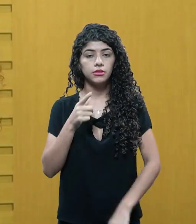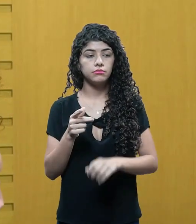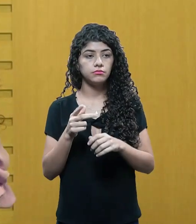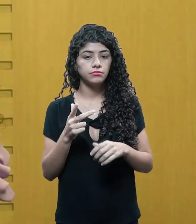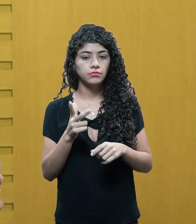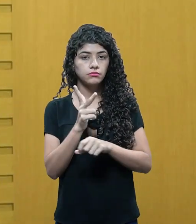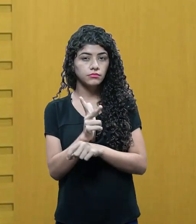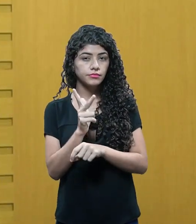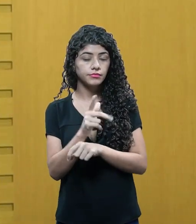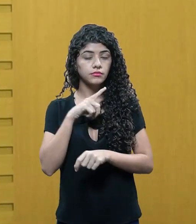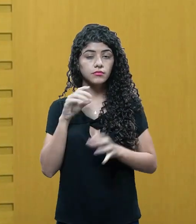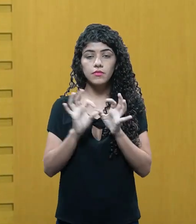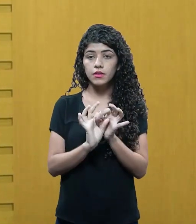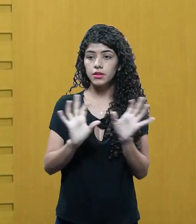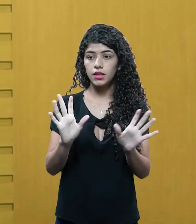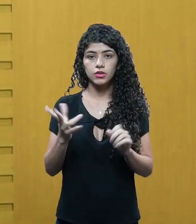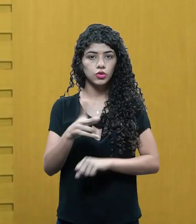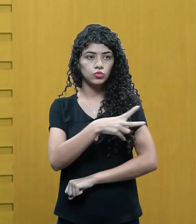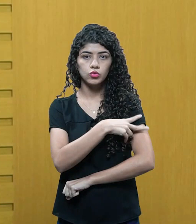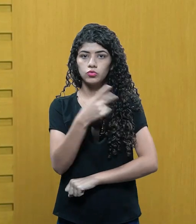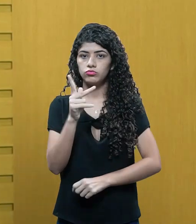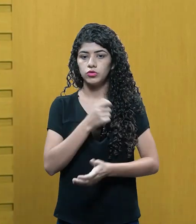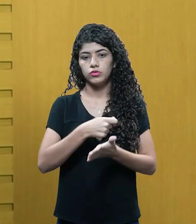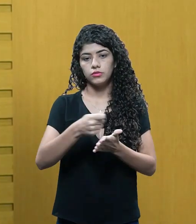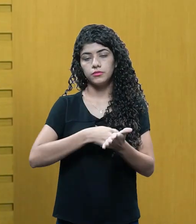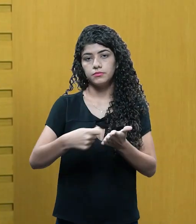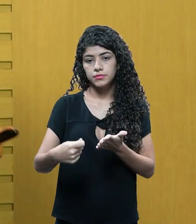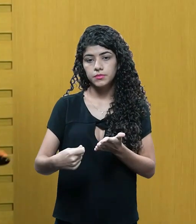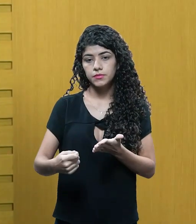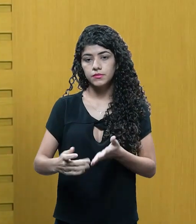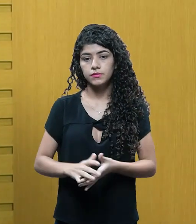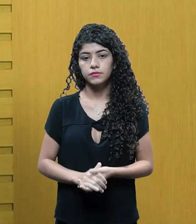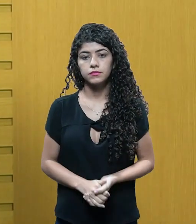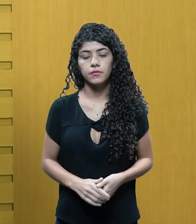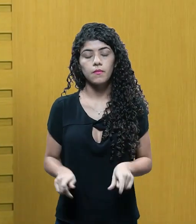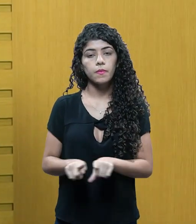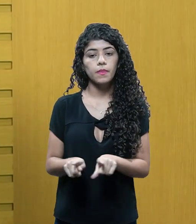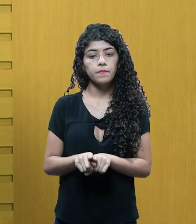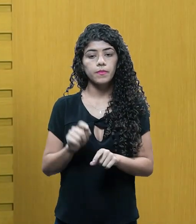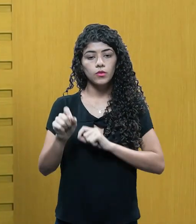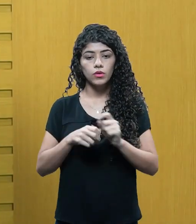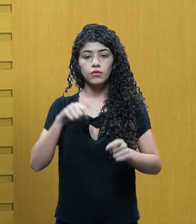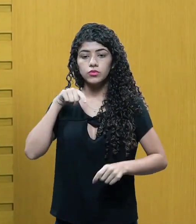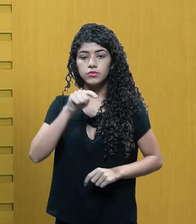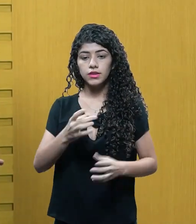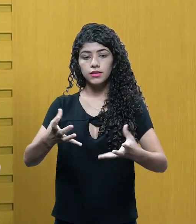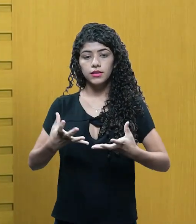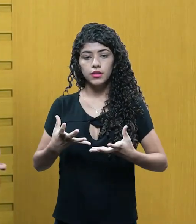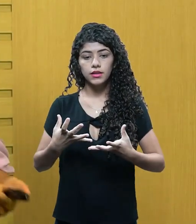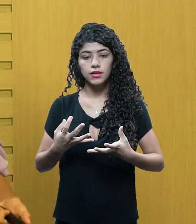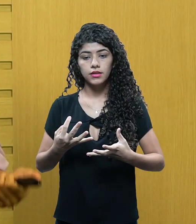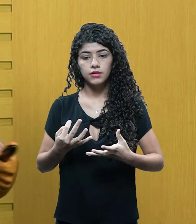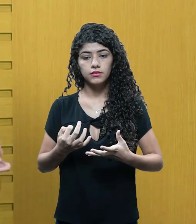vai ter a liberdade de produzir, de ser dona do seu roteiro mesmo, logicamente você vai querer que o set seja